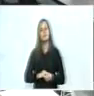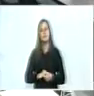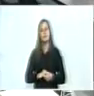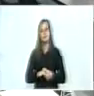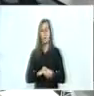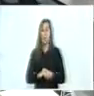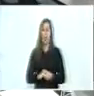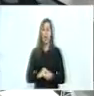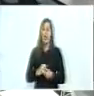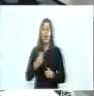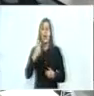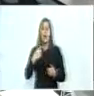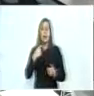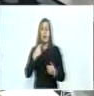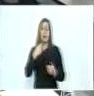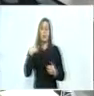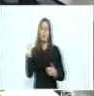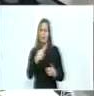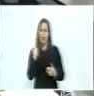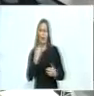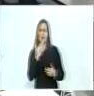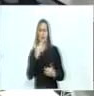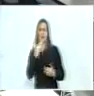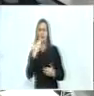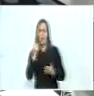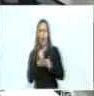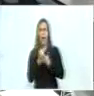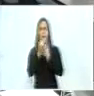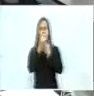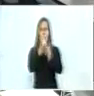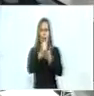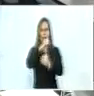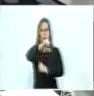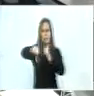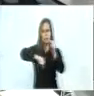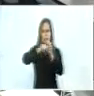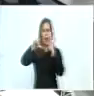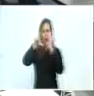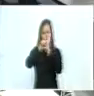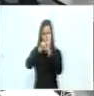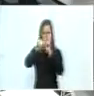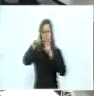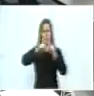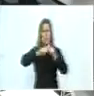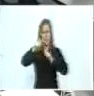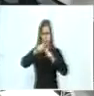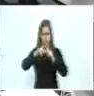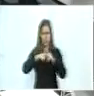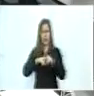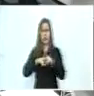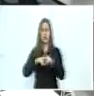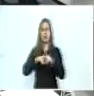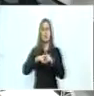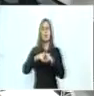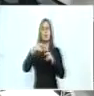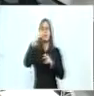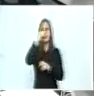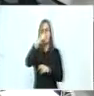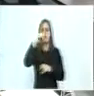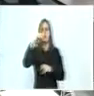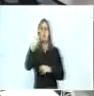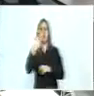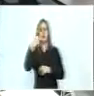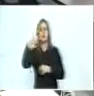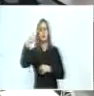Vimos por meio deste apresentar nosso apoio à proposta de alteração da Lei Orgânica Municipal 001/2016,